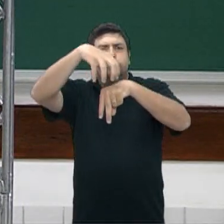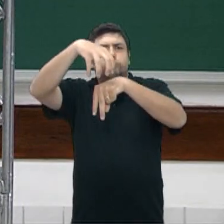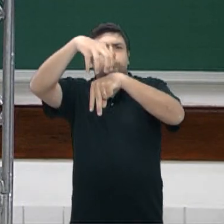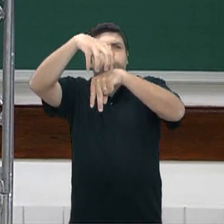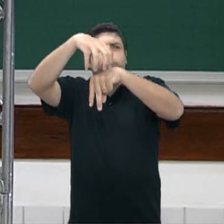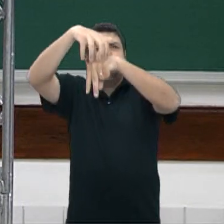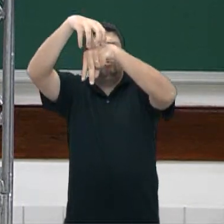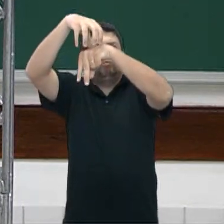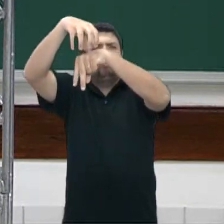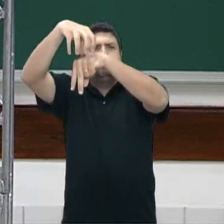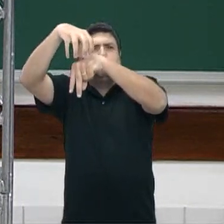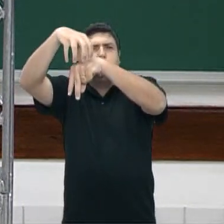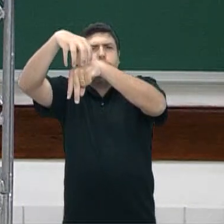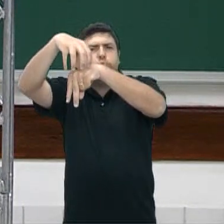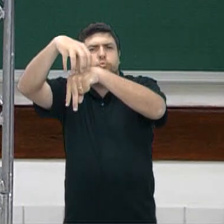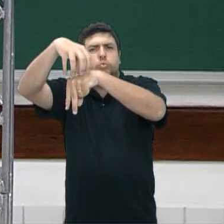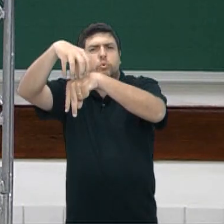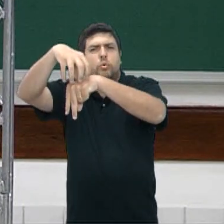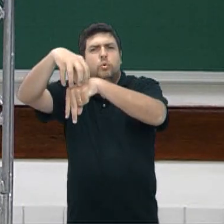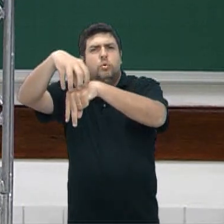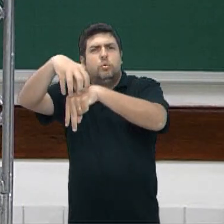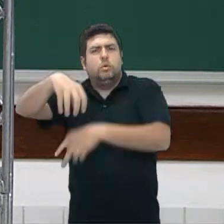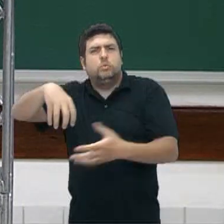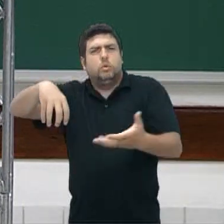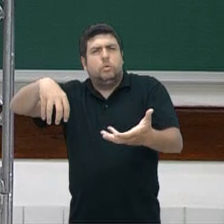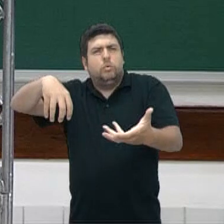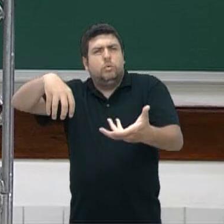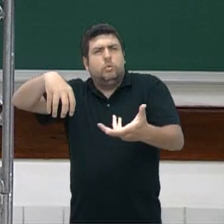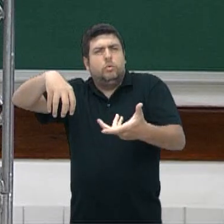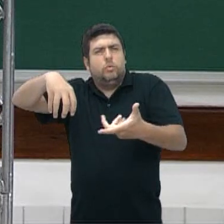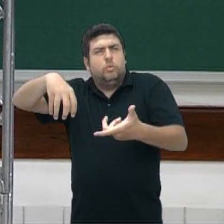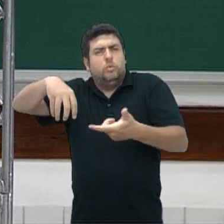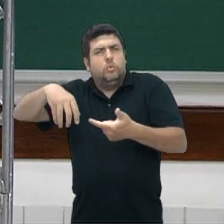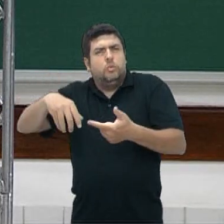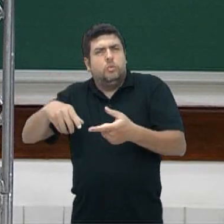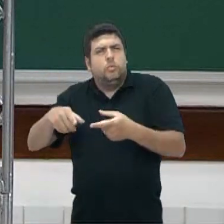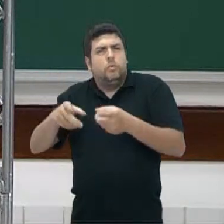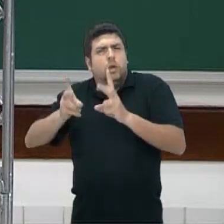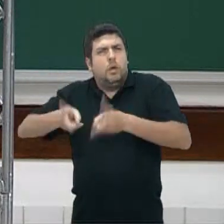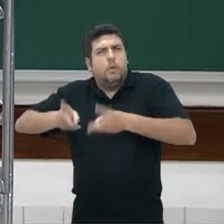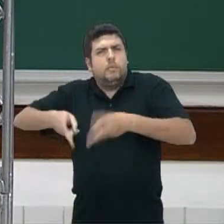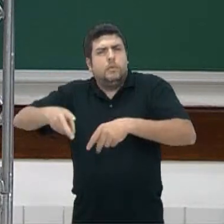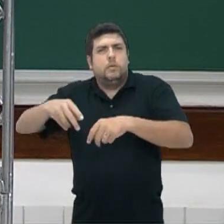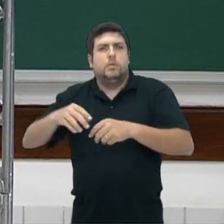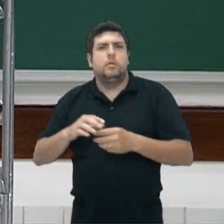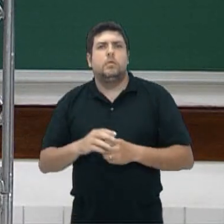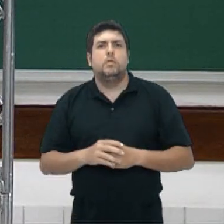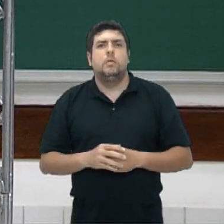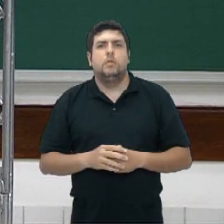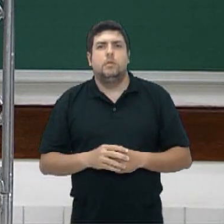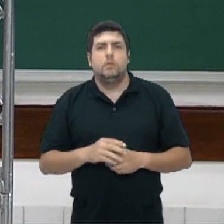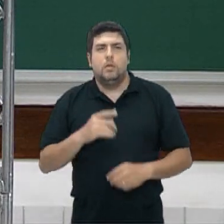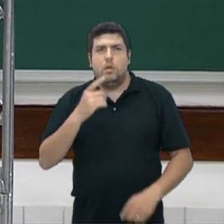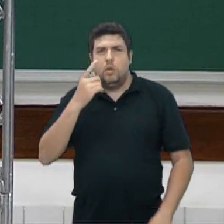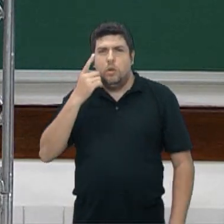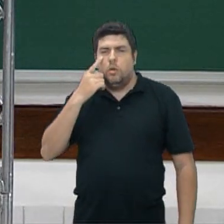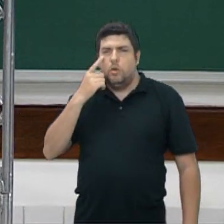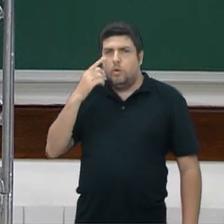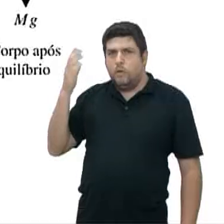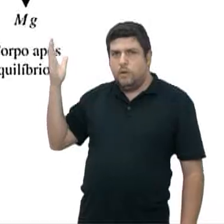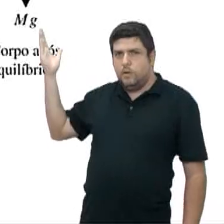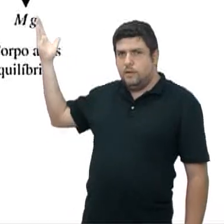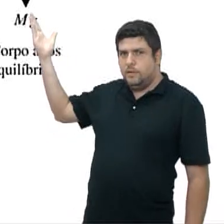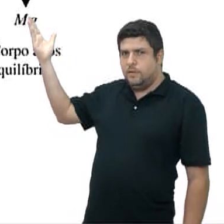está em queda livre e adquire uma velocidade constante? Vejam essa figurinha aqui que eu preparei para